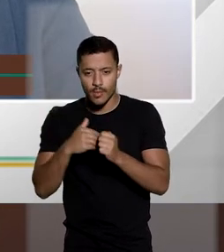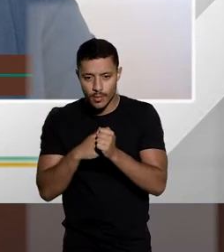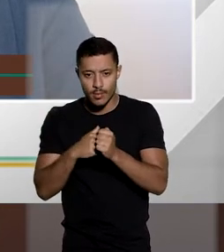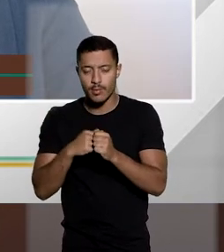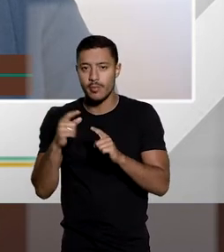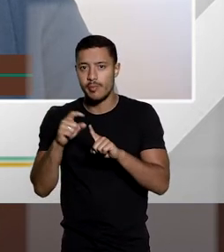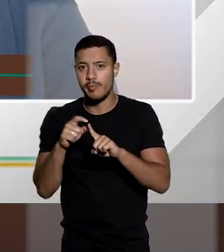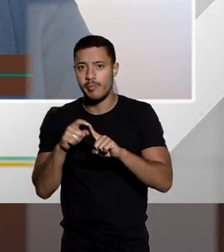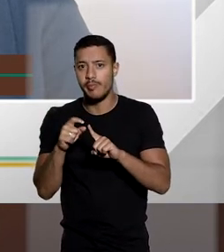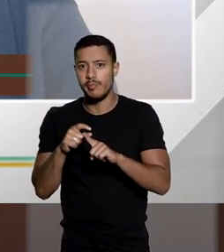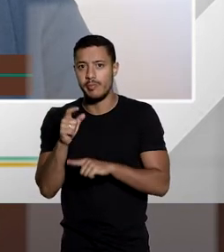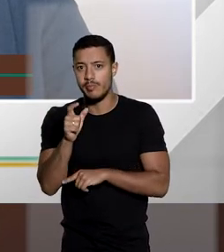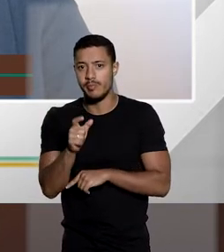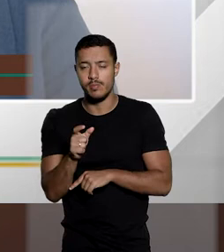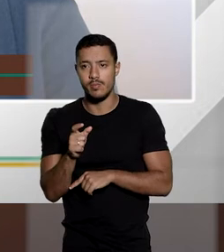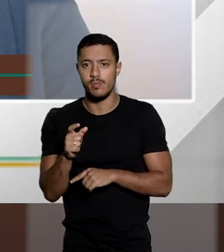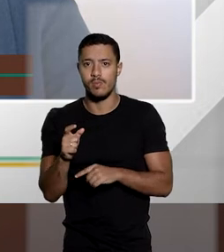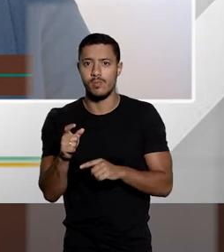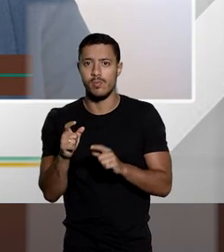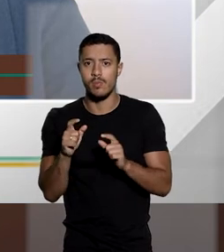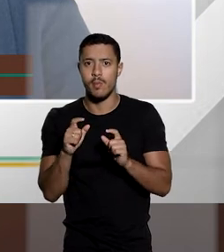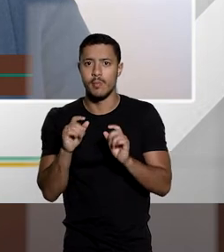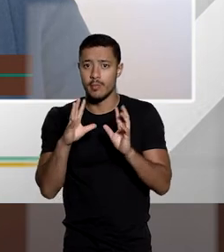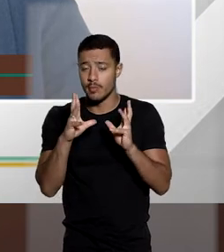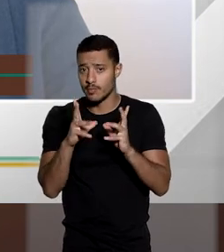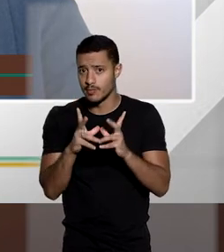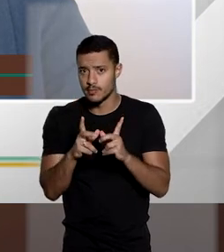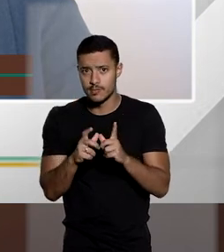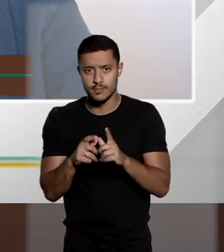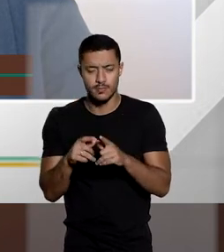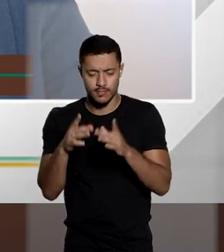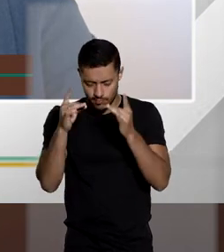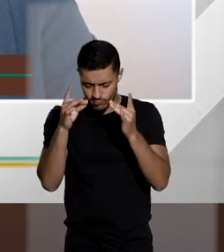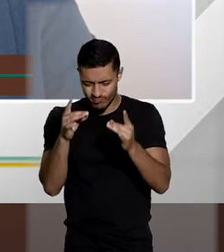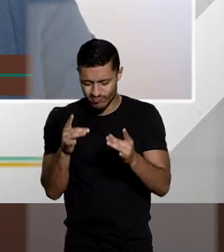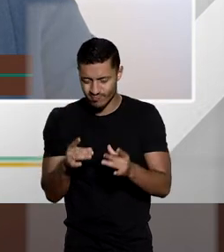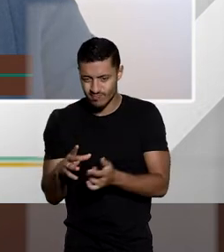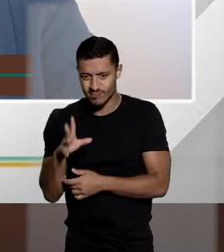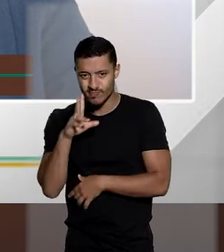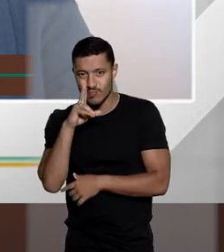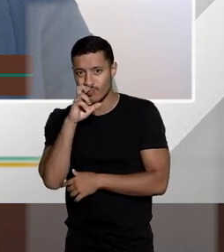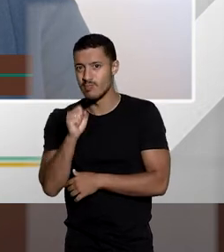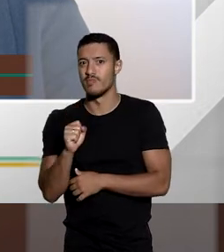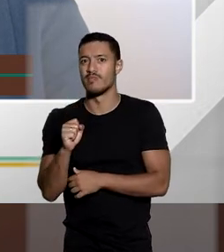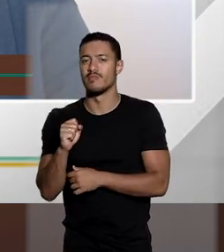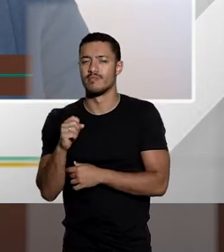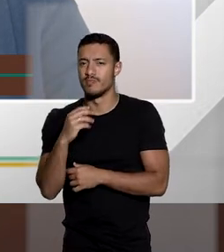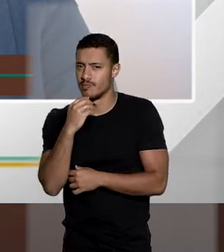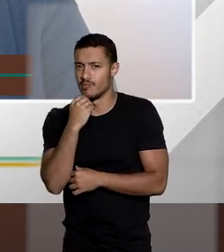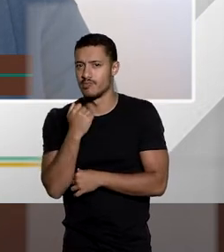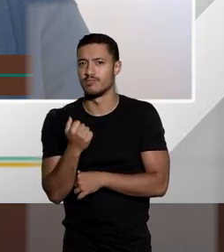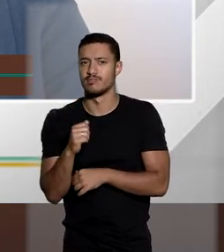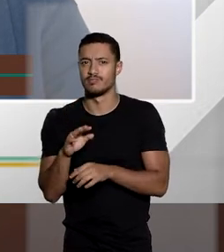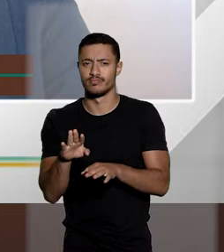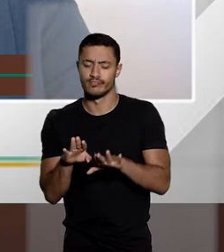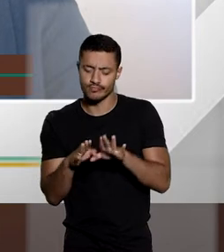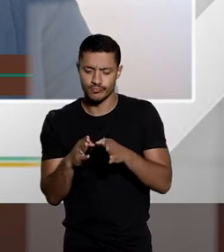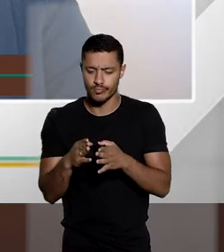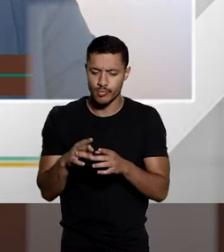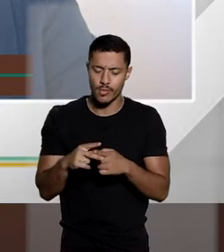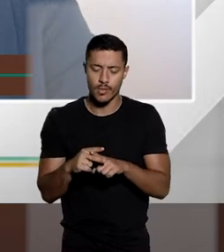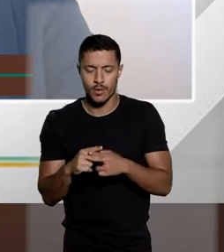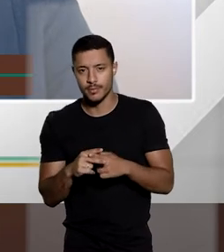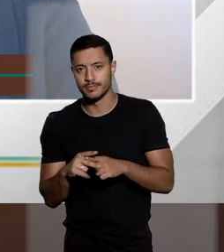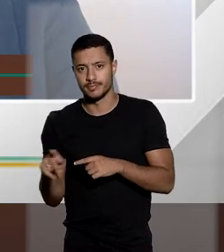da palavra, é aquele que se submete a todas essas cláusulas de exorbitância que foram tão bem desdobradas aqui